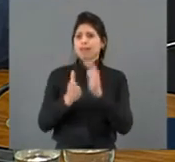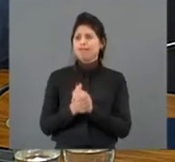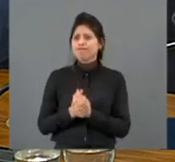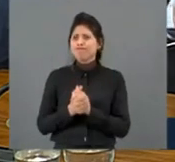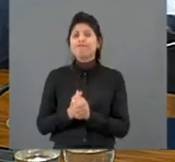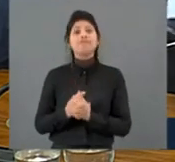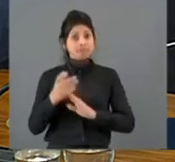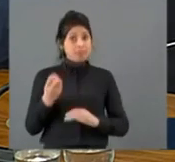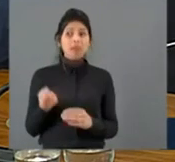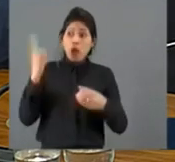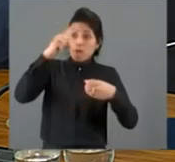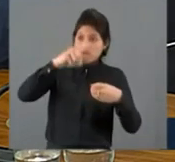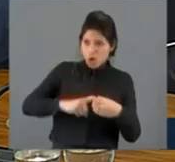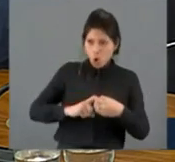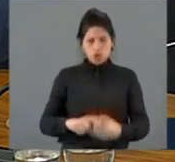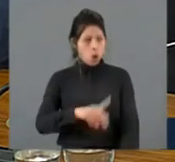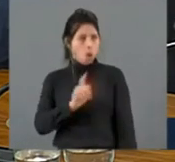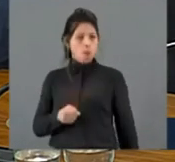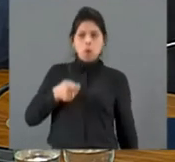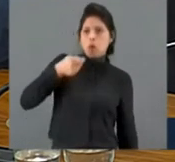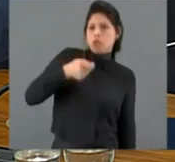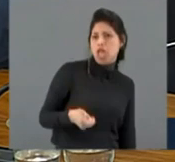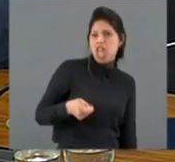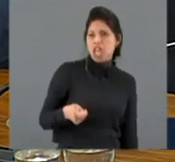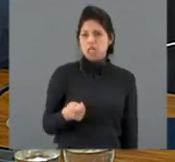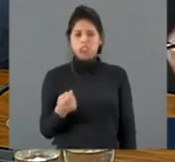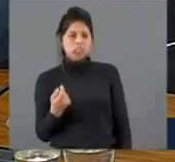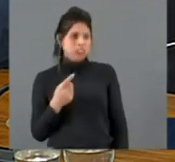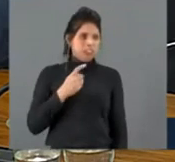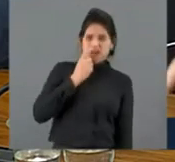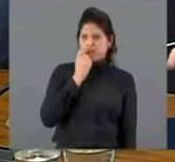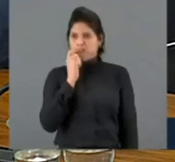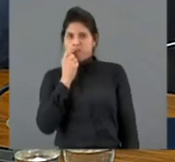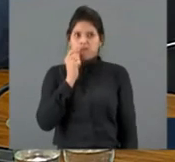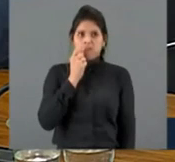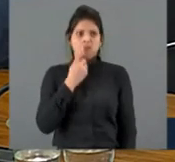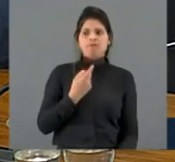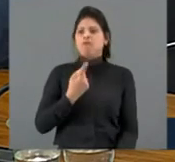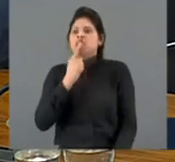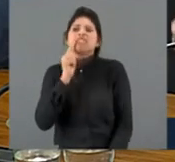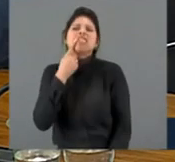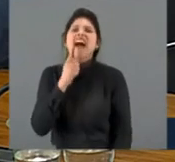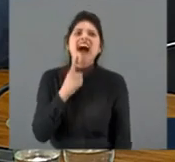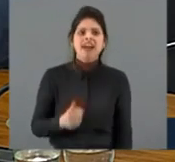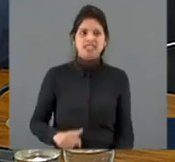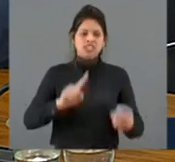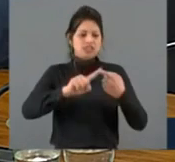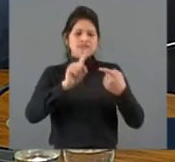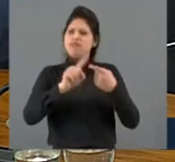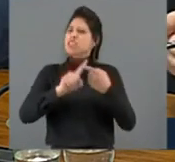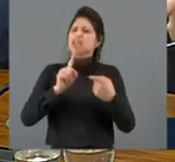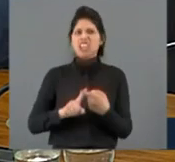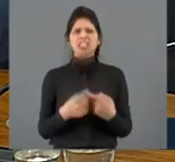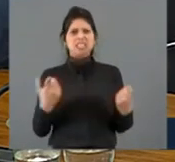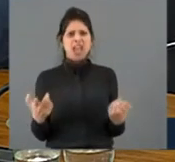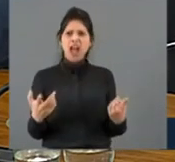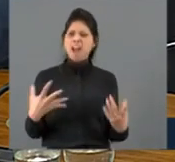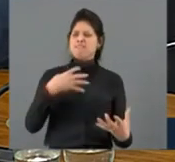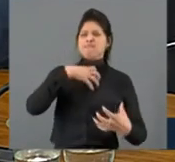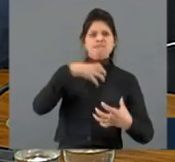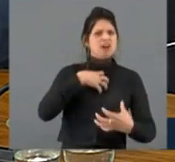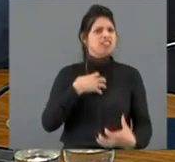quando retornam ao poder, com a faca nos dentes, o que mais querem é que a sua sede de